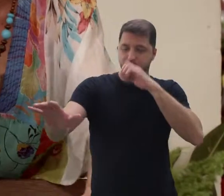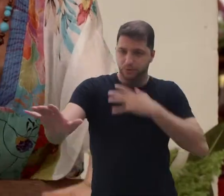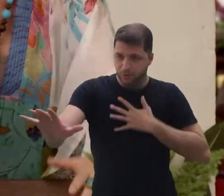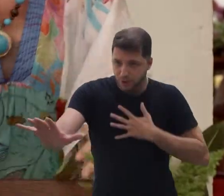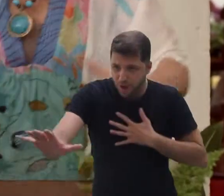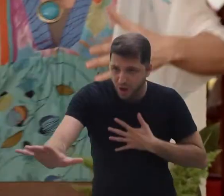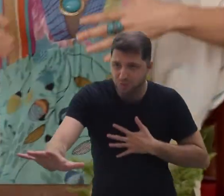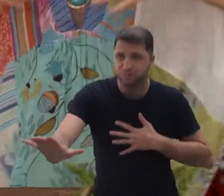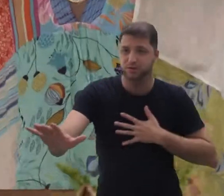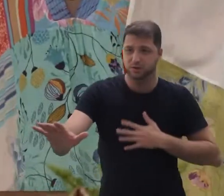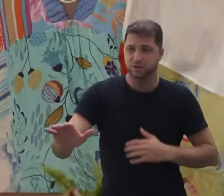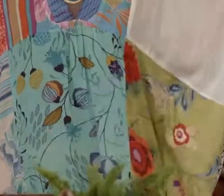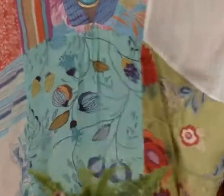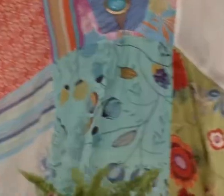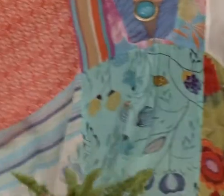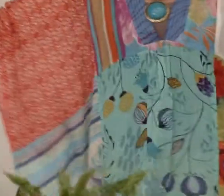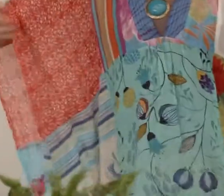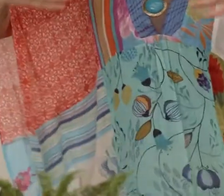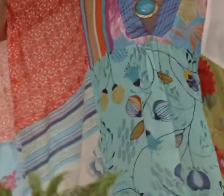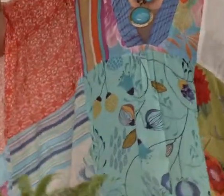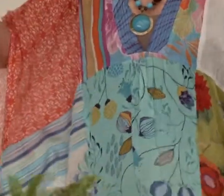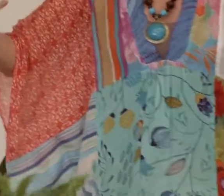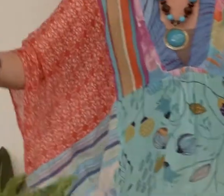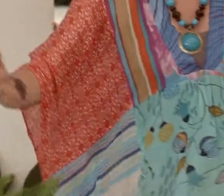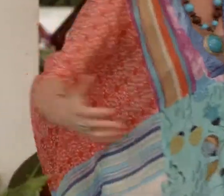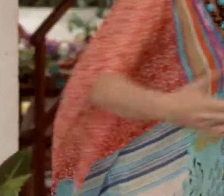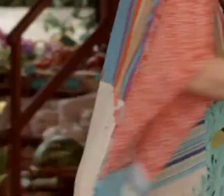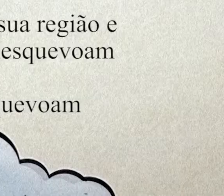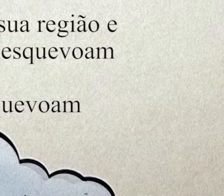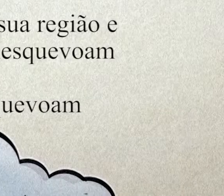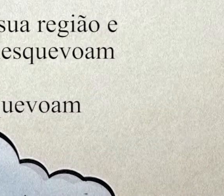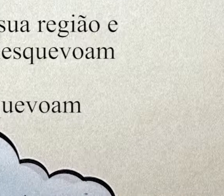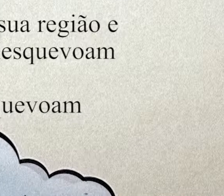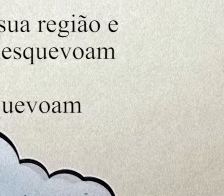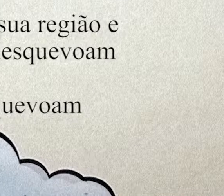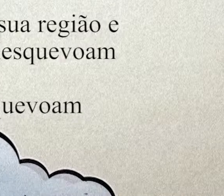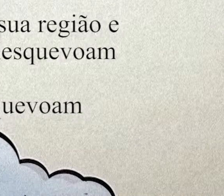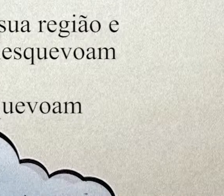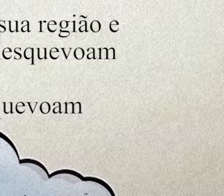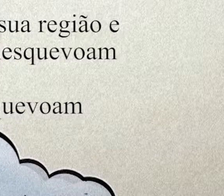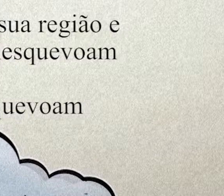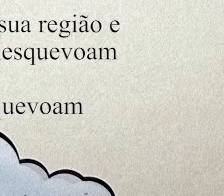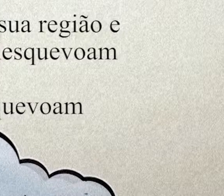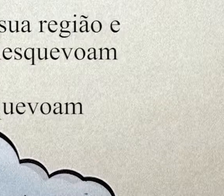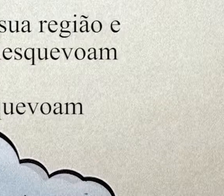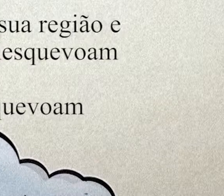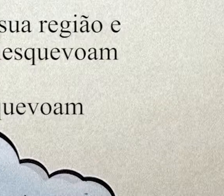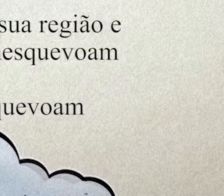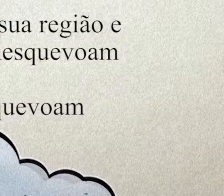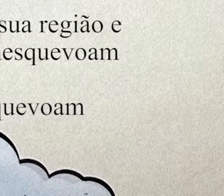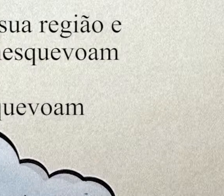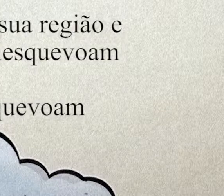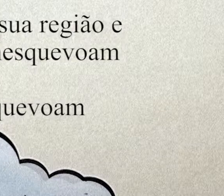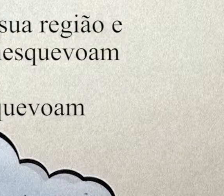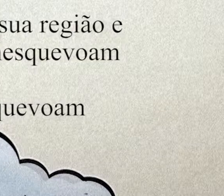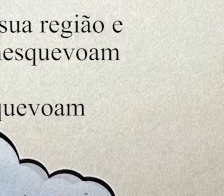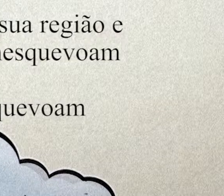você. Calma. Respira. Ai, minha rosa mística.